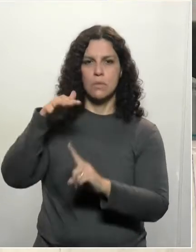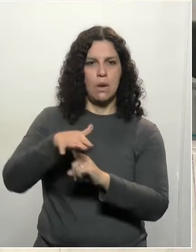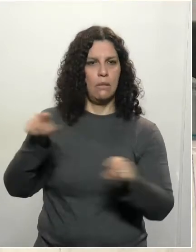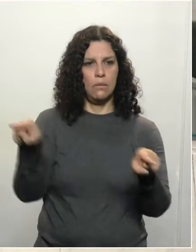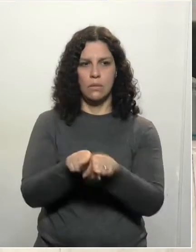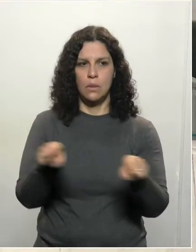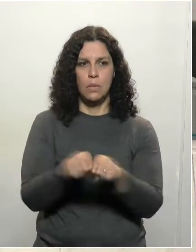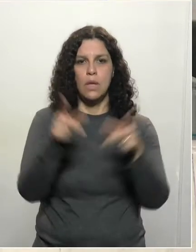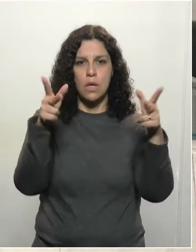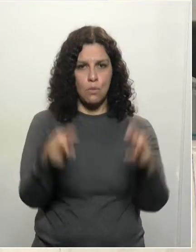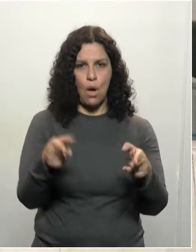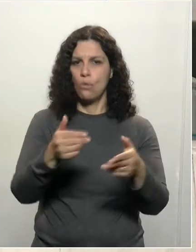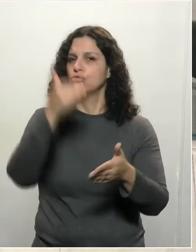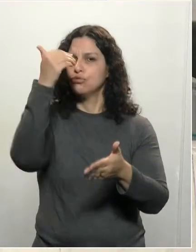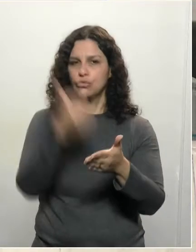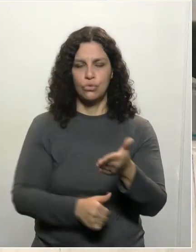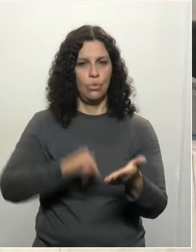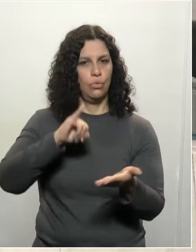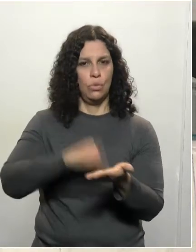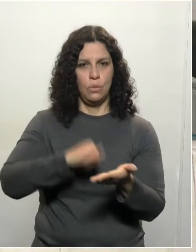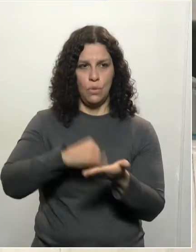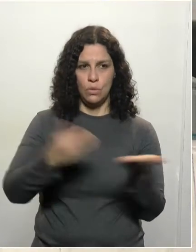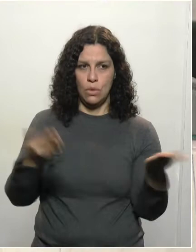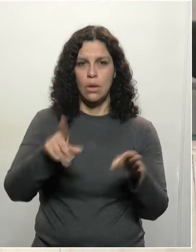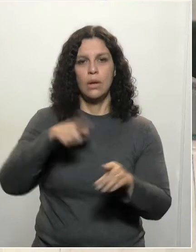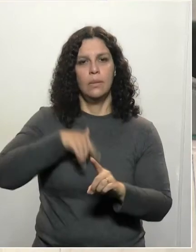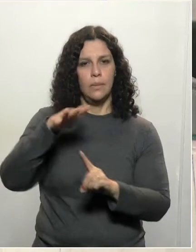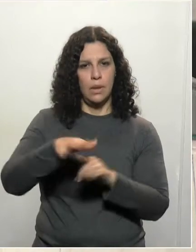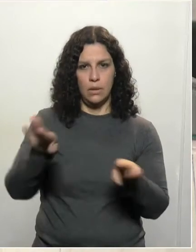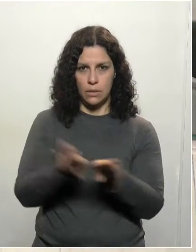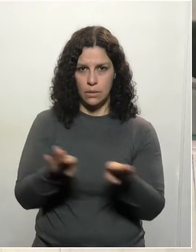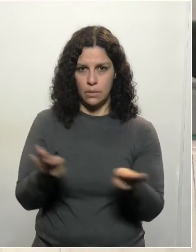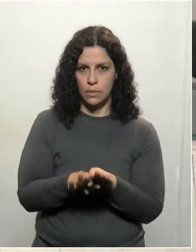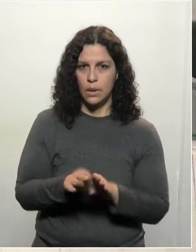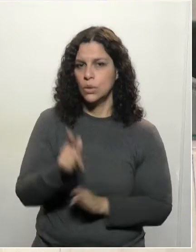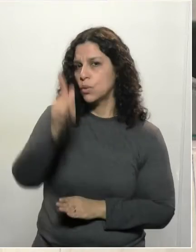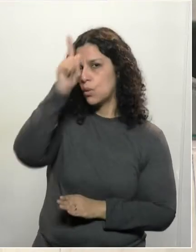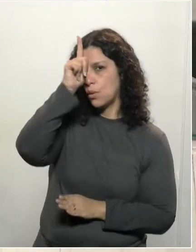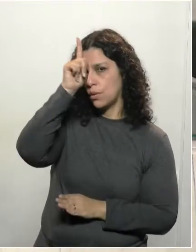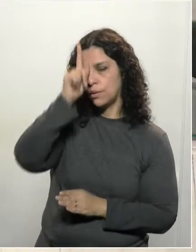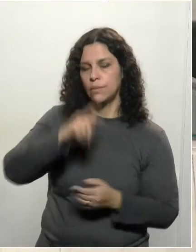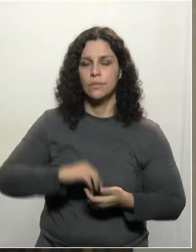a isenção aqui no estado do Paraná. Próximo orador, deputado Goura.